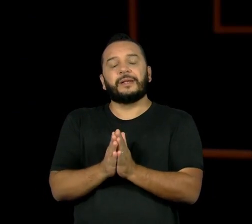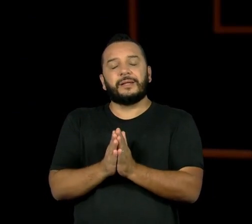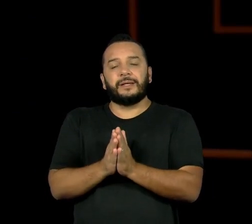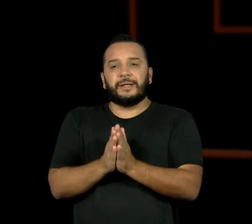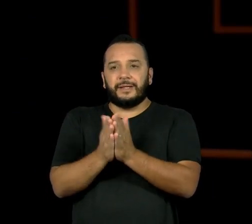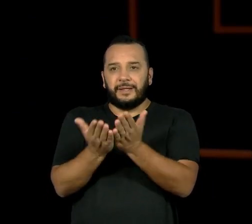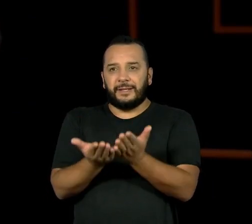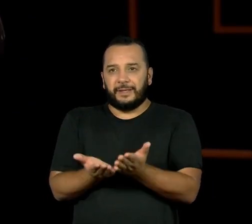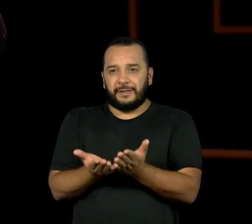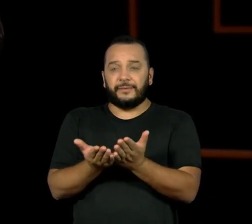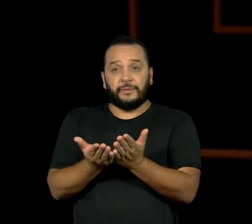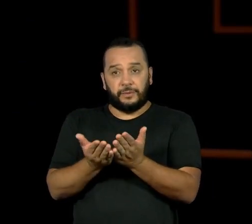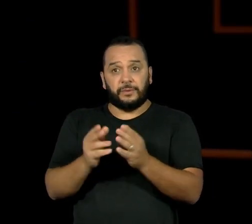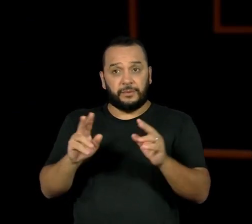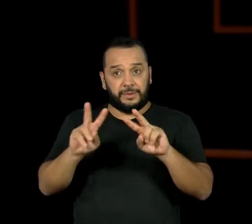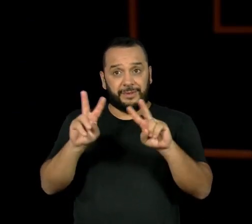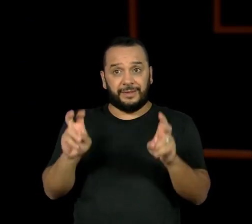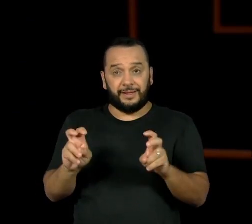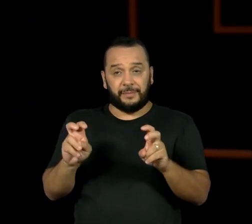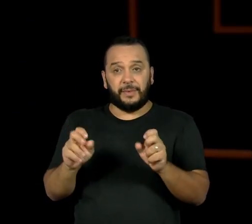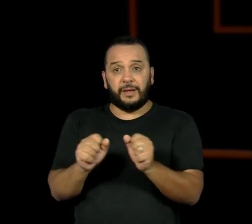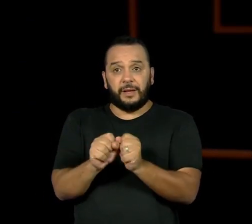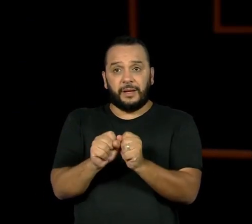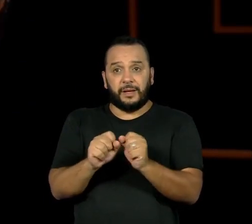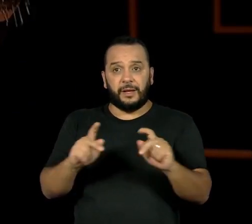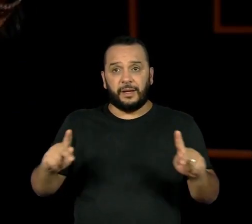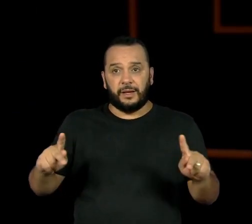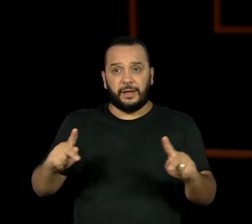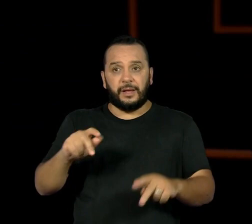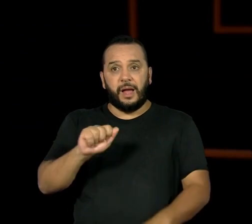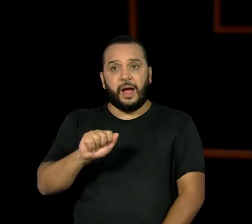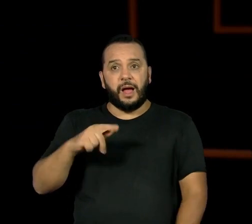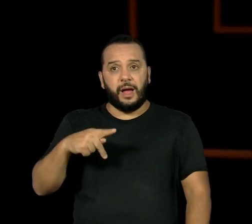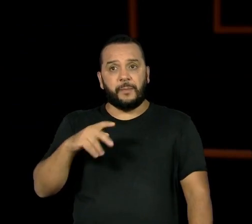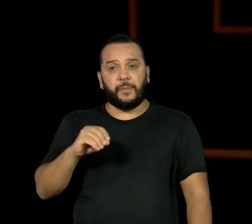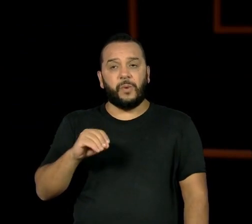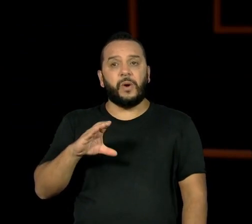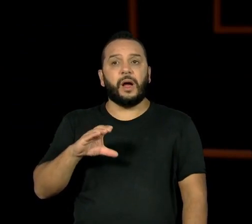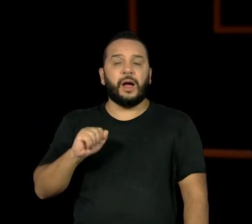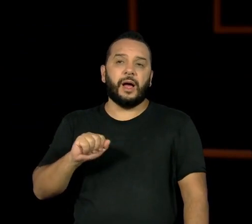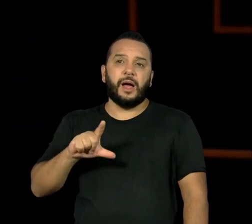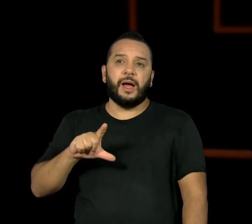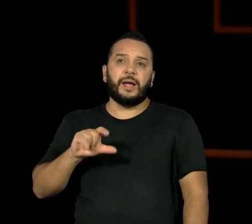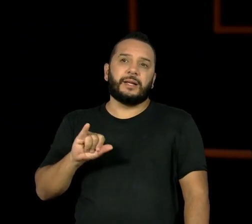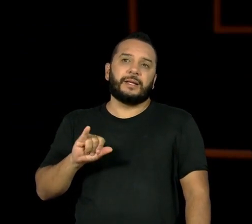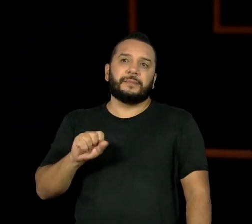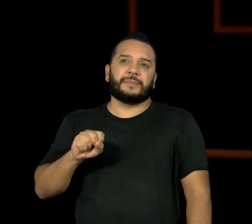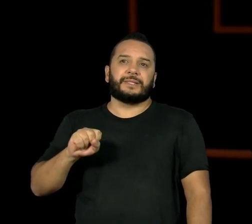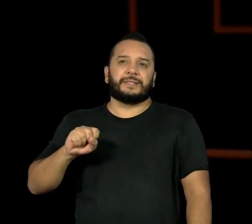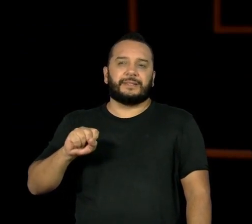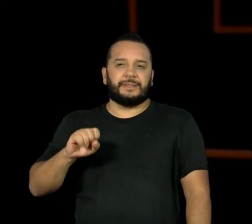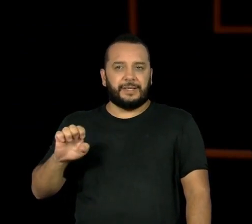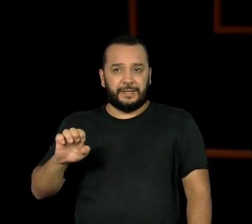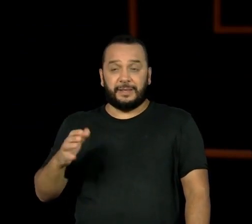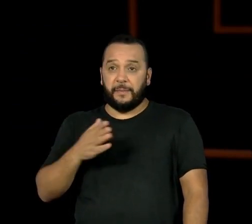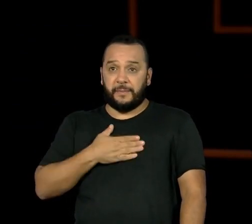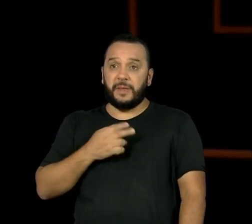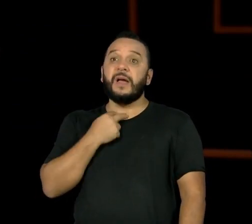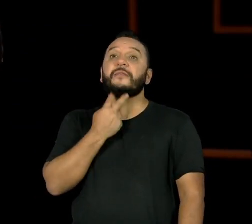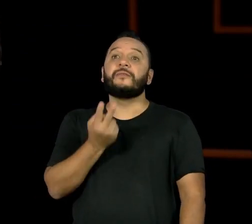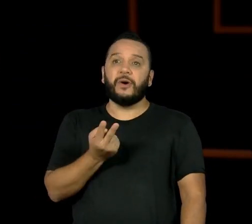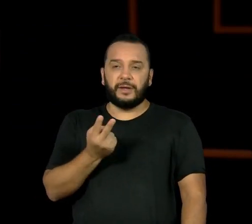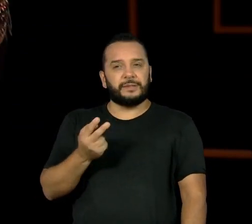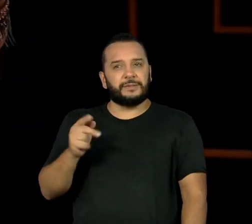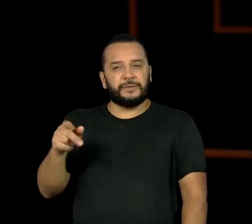voz. E a gente vai terminar agora o final dele inteiro para soltar para todo mundo ver, porque ficou doce, ficou